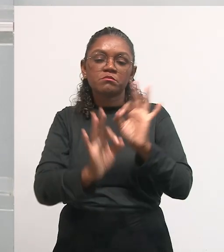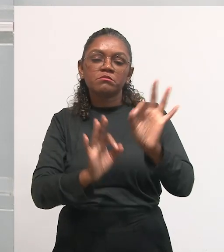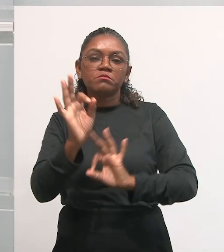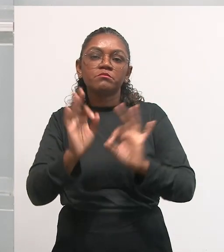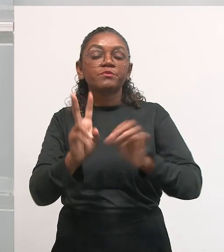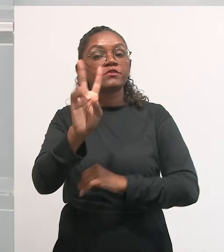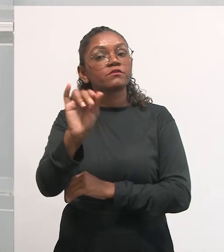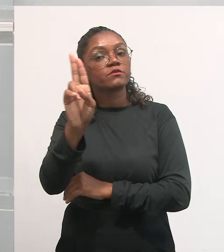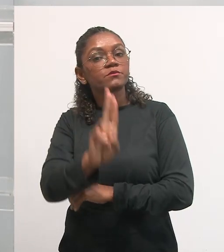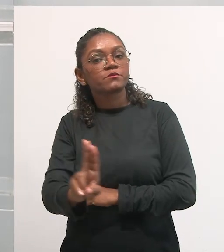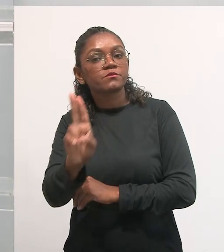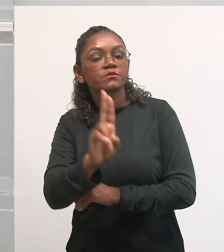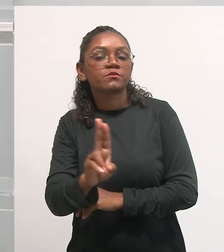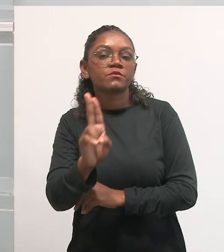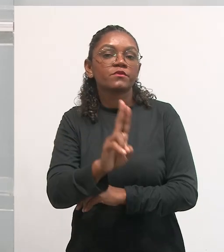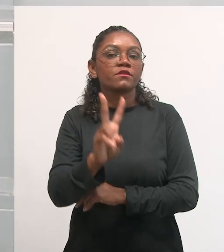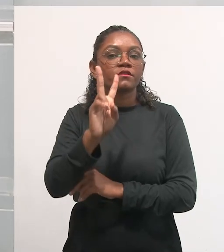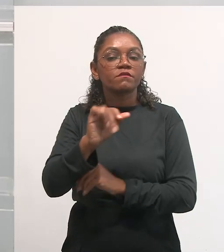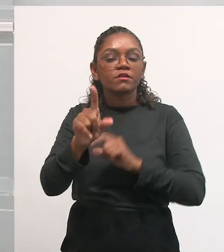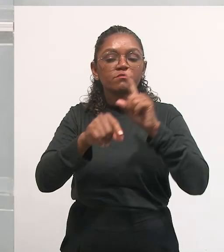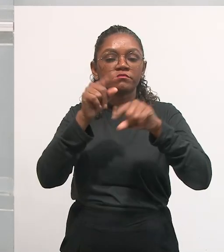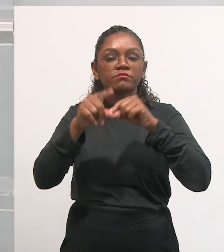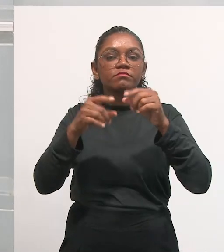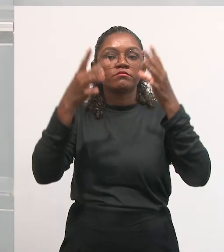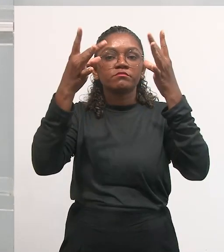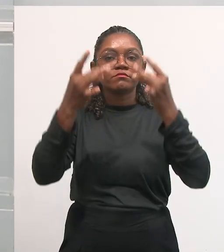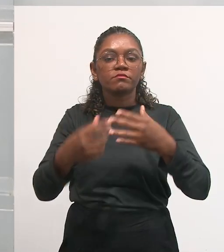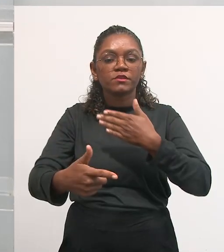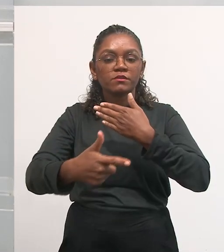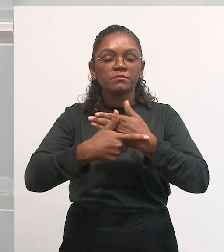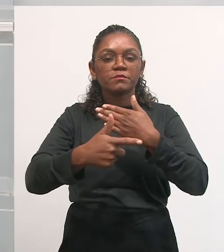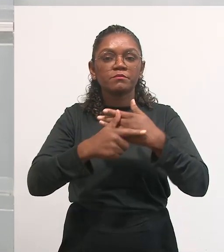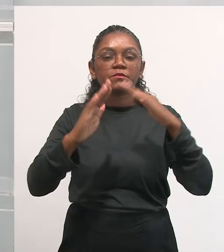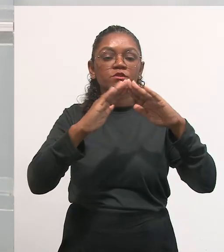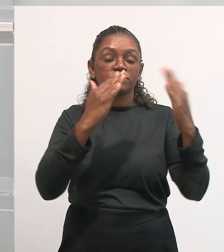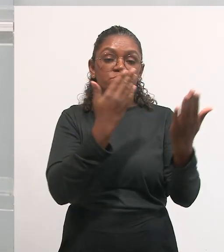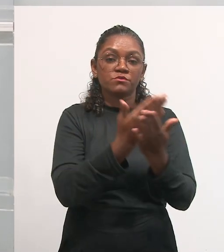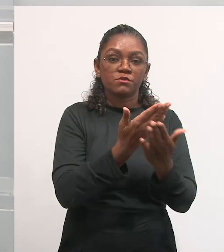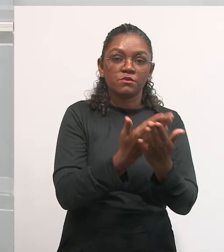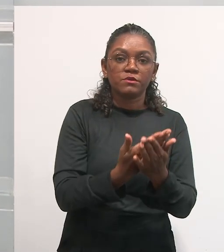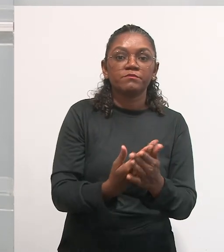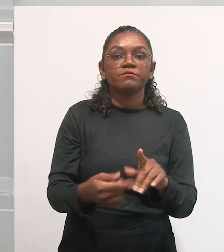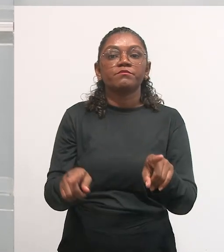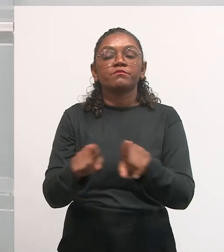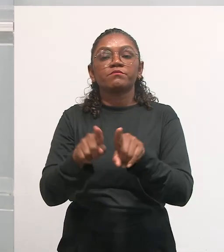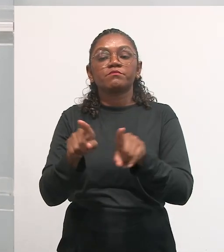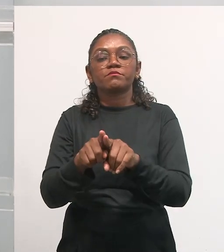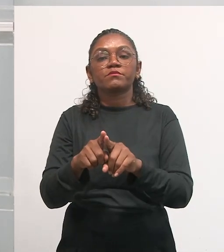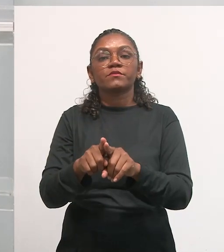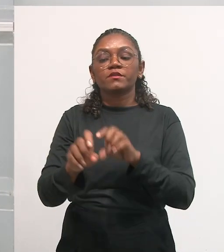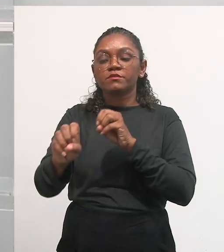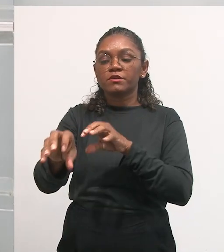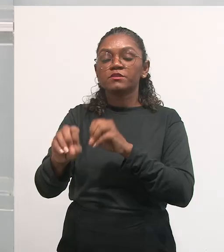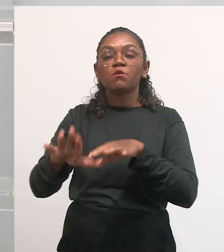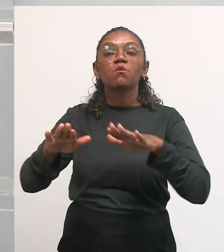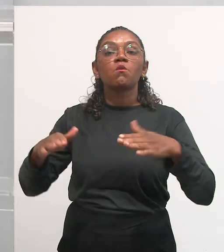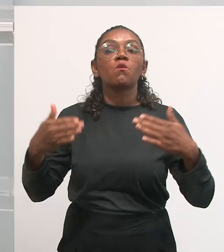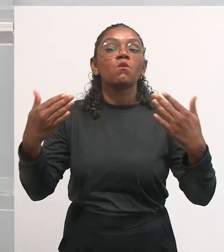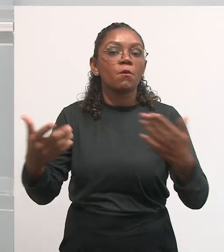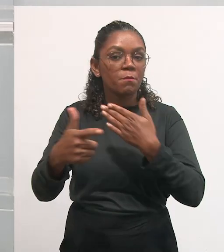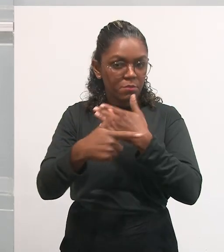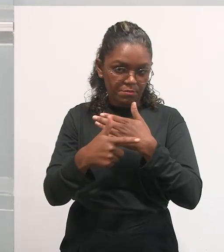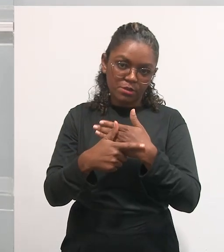utilizado é que vai definir a função social da escola a função social da educação se